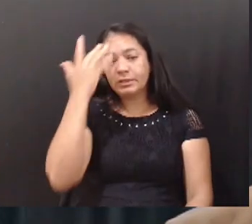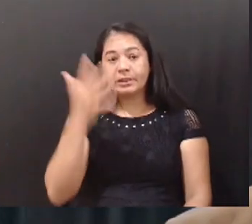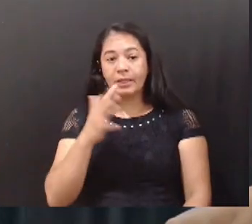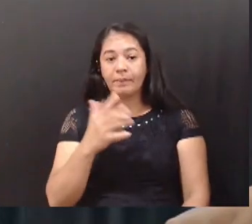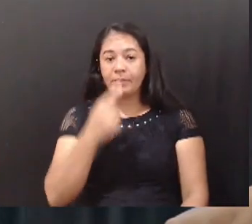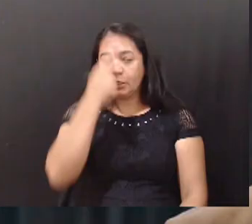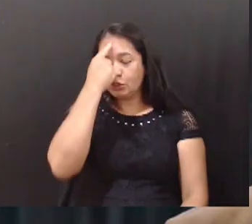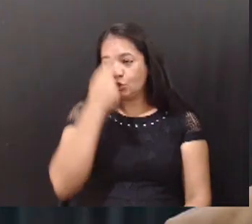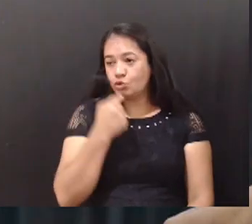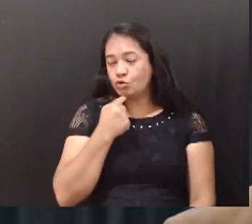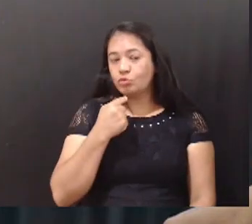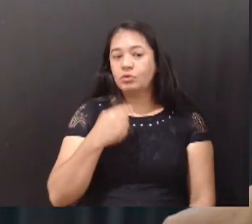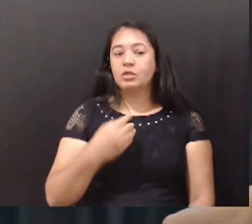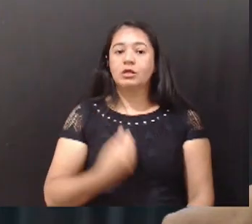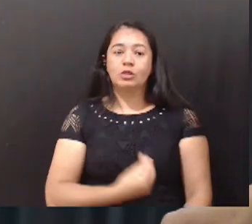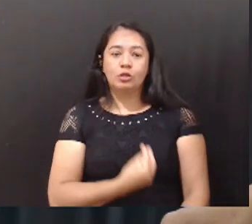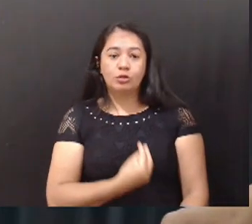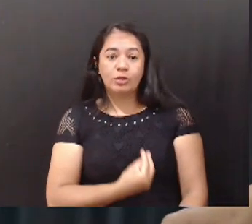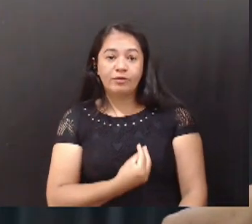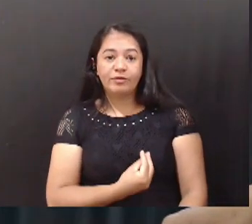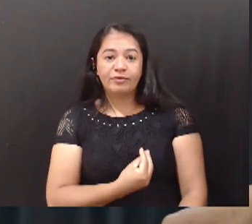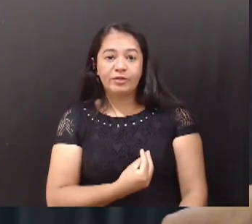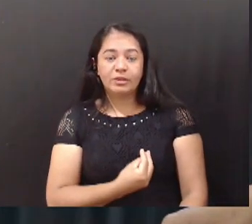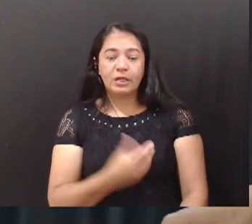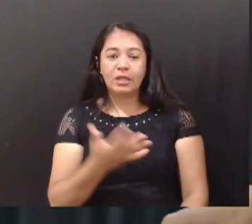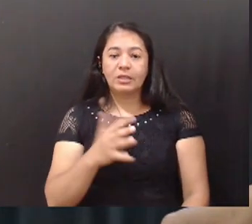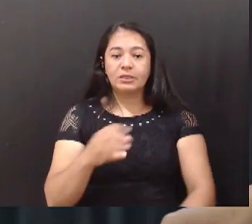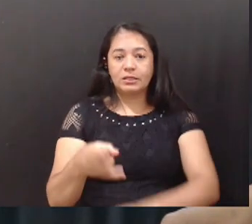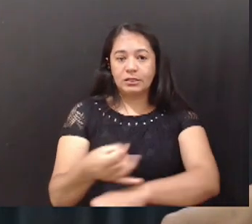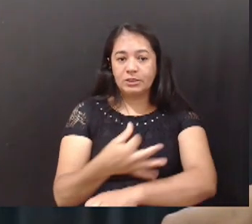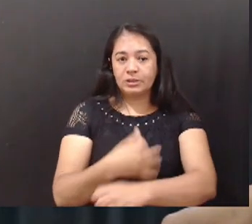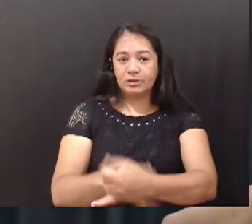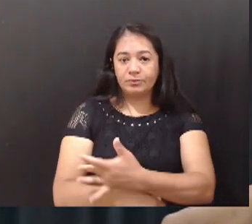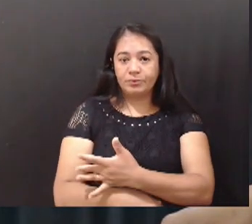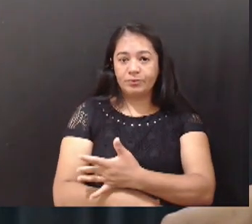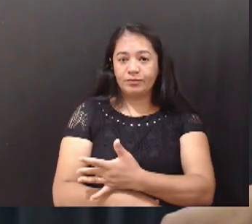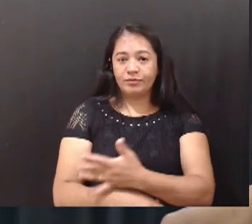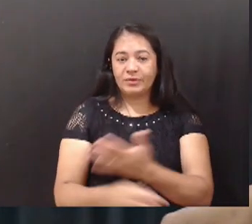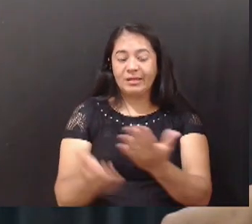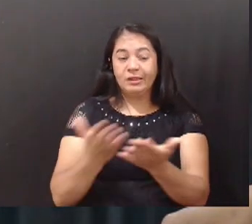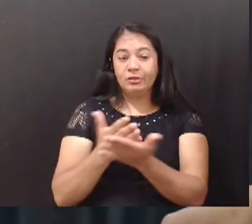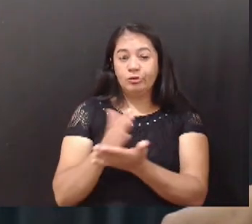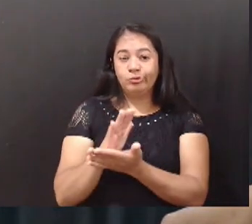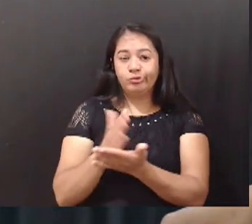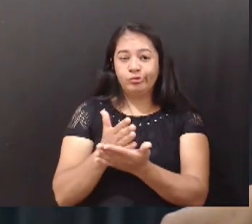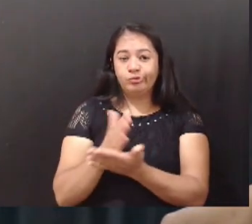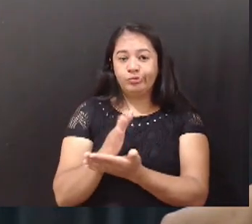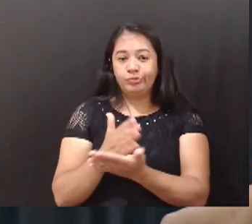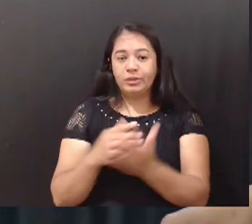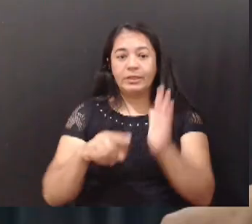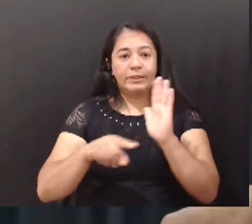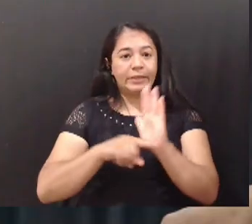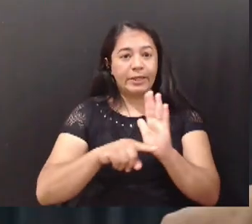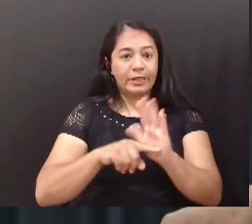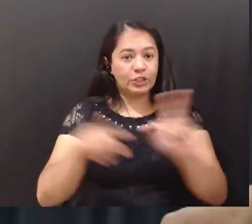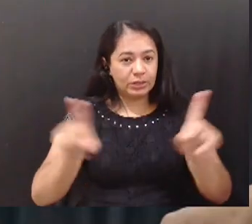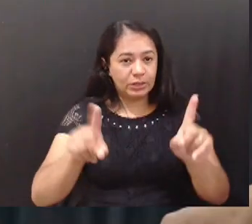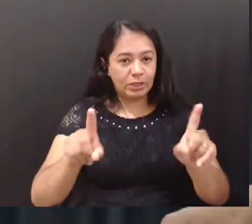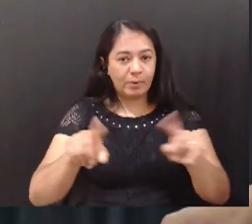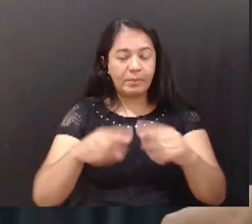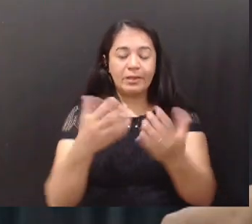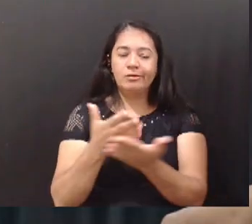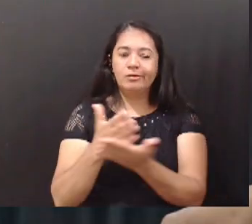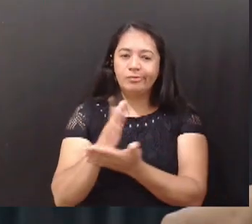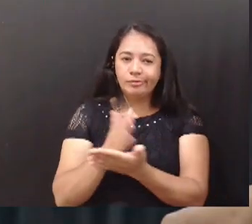da vivência, as emoções que são ditas desconfortáveis, não são negativas, são desconfortáveis, que é